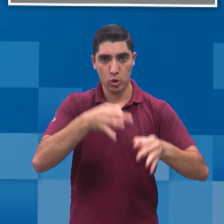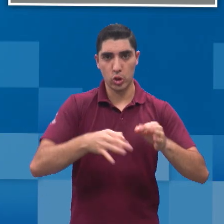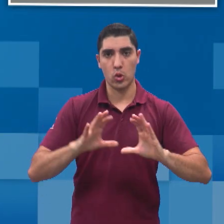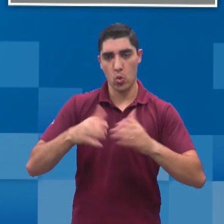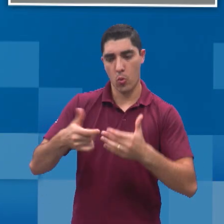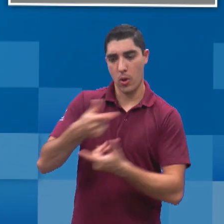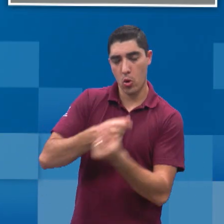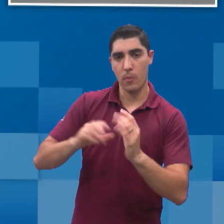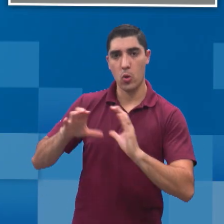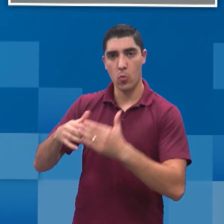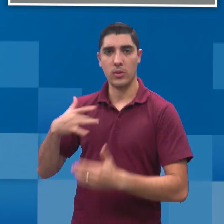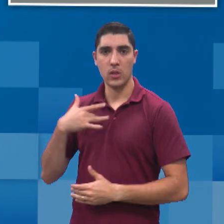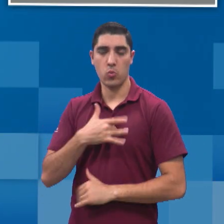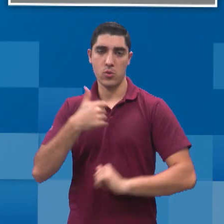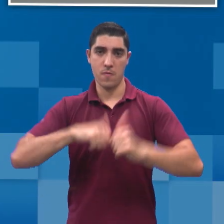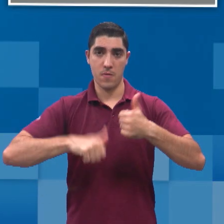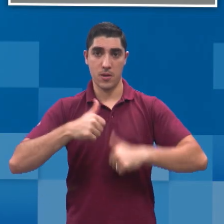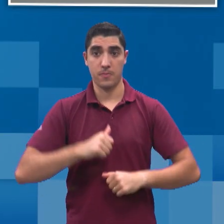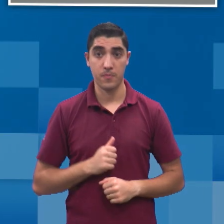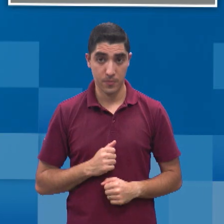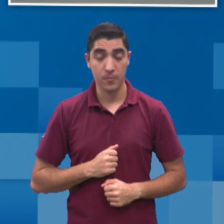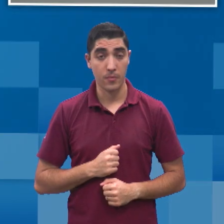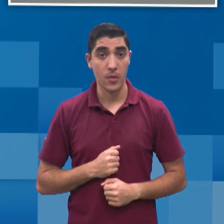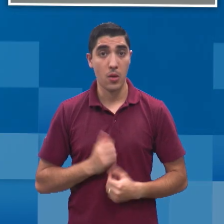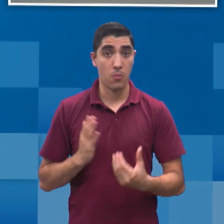Saúde. Processo número